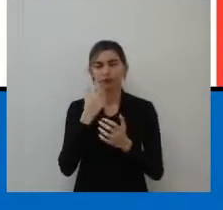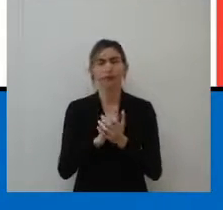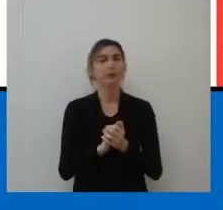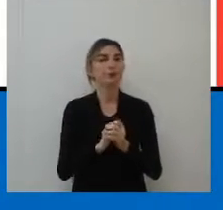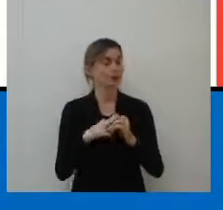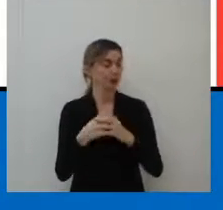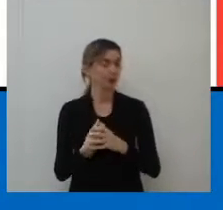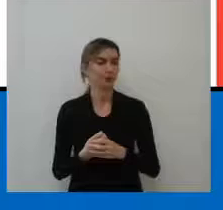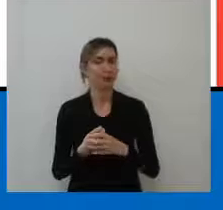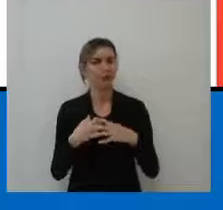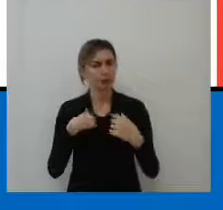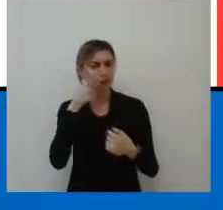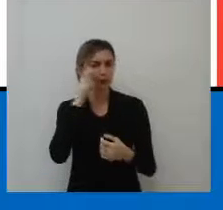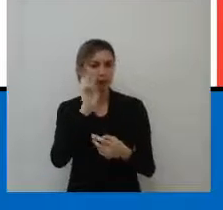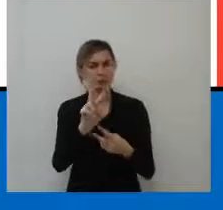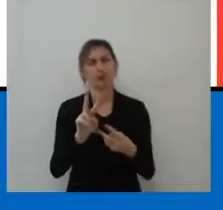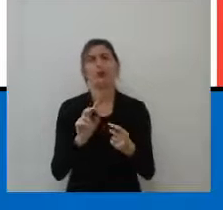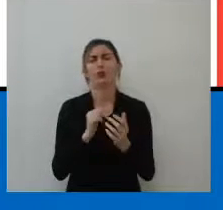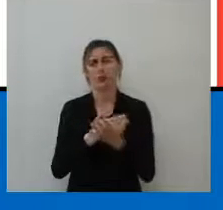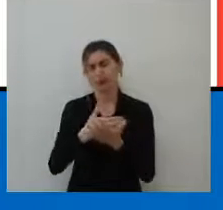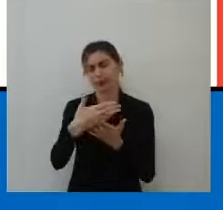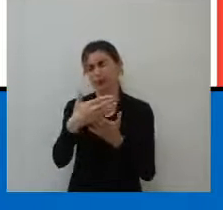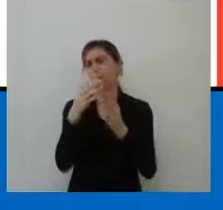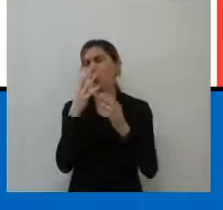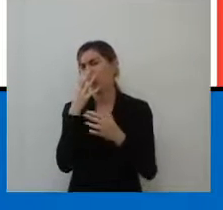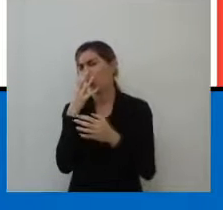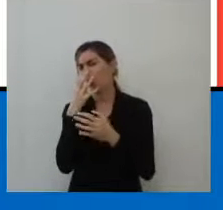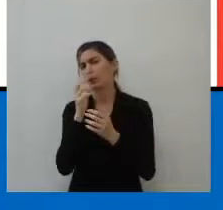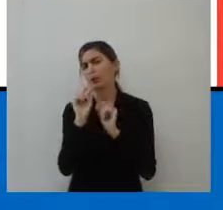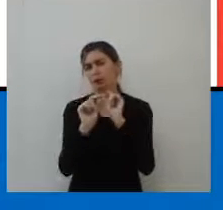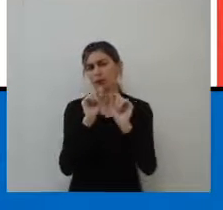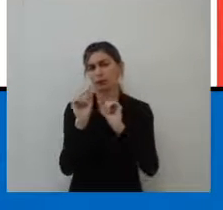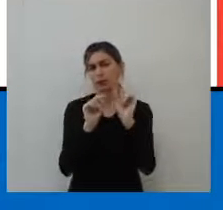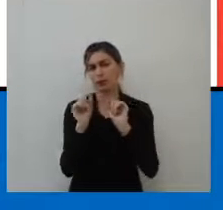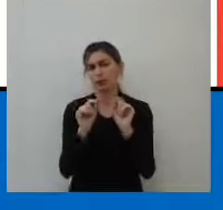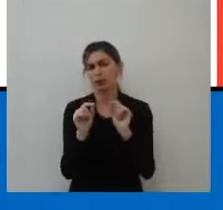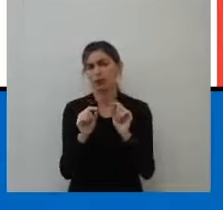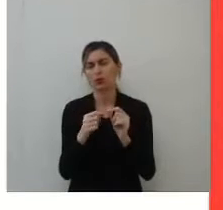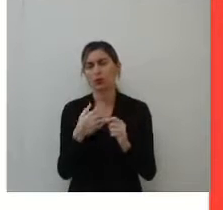então vamos lá. A gente começou a observar sobre,